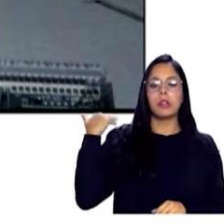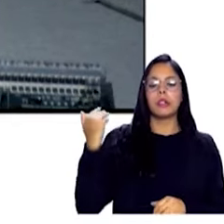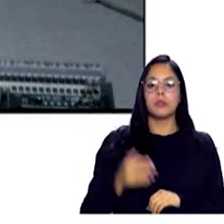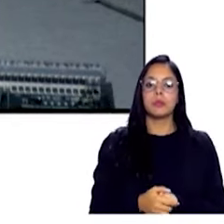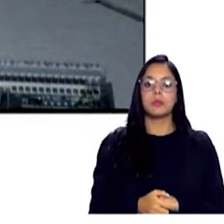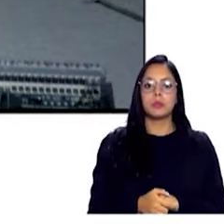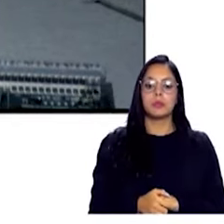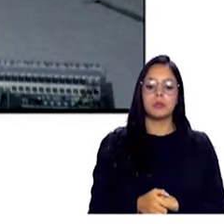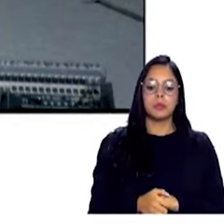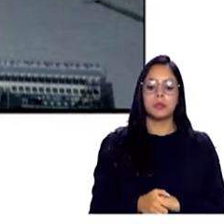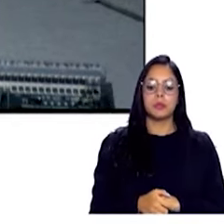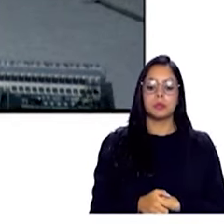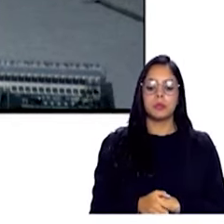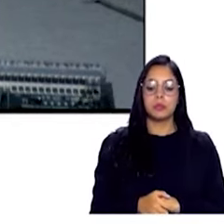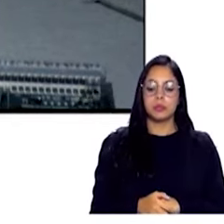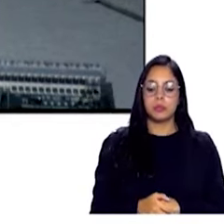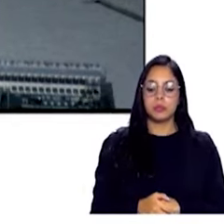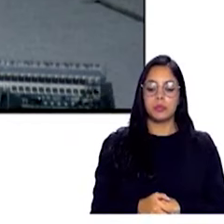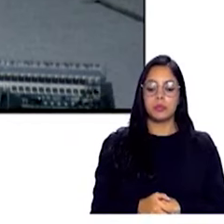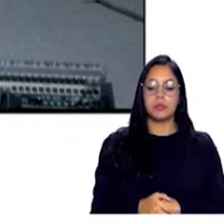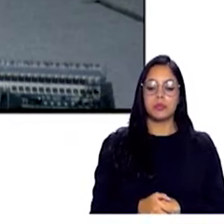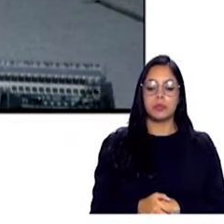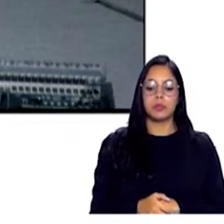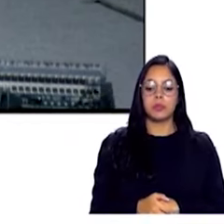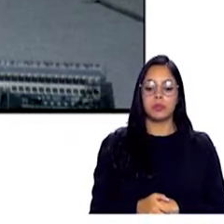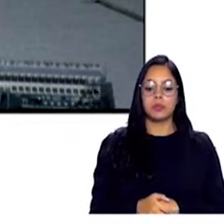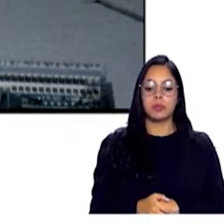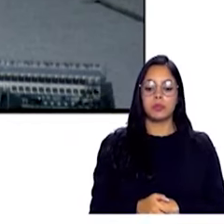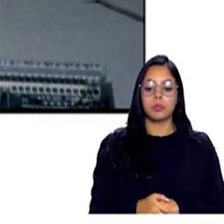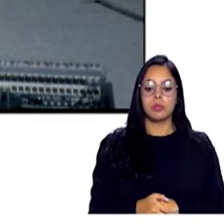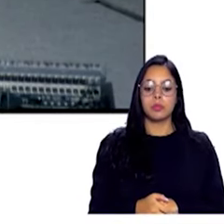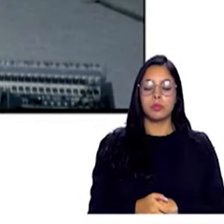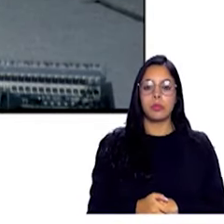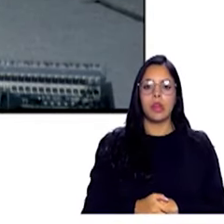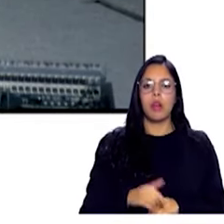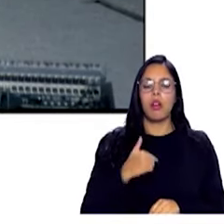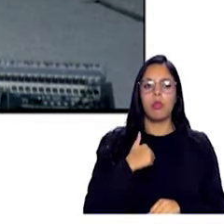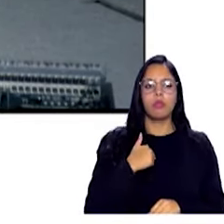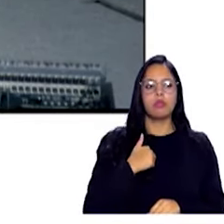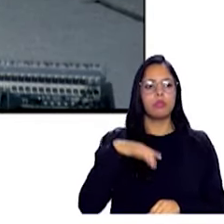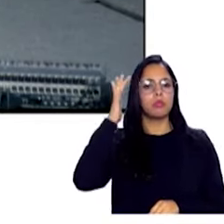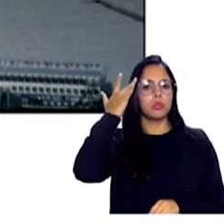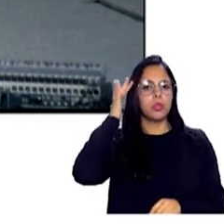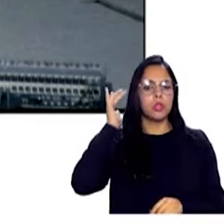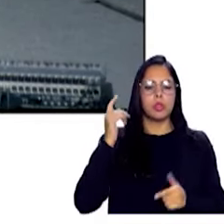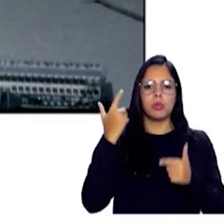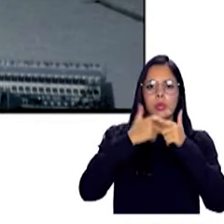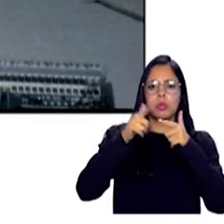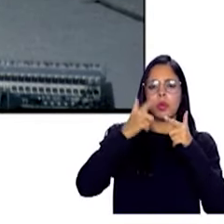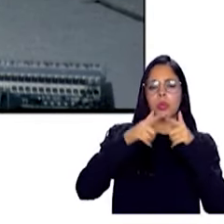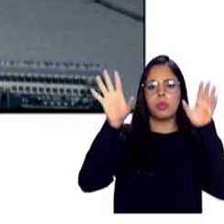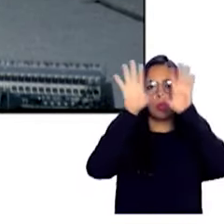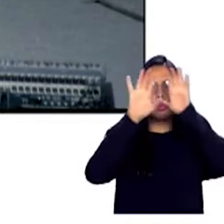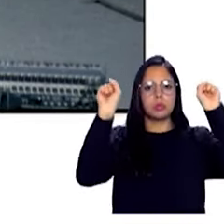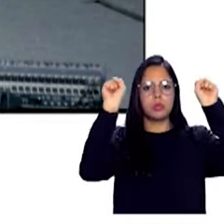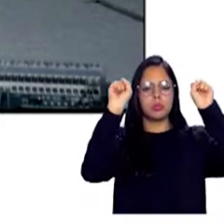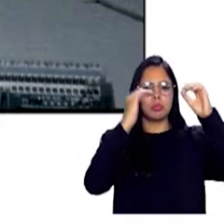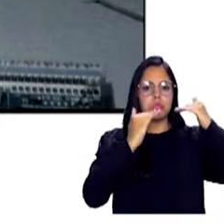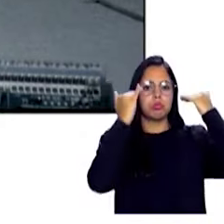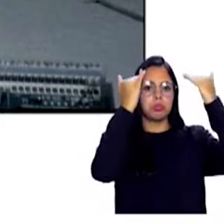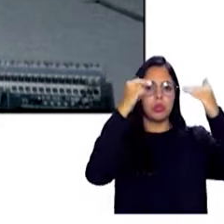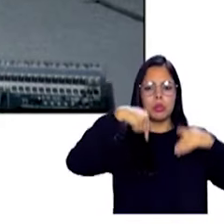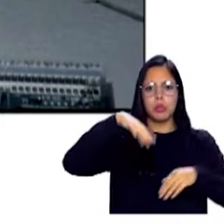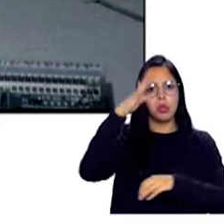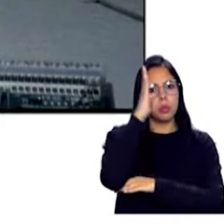eu intuo que o grande problema das cortes supremas brasileiras não é